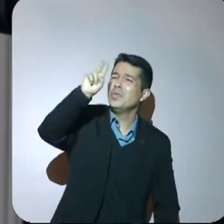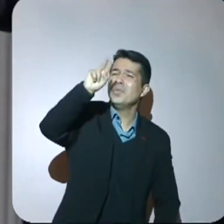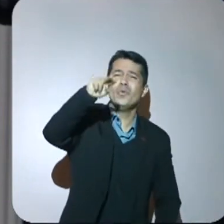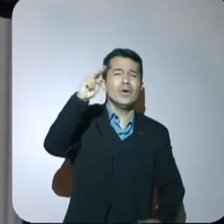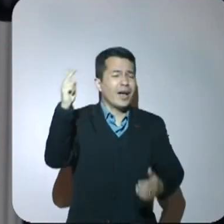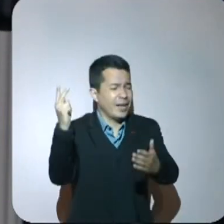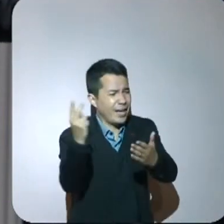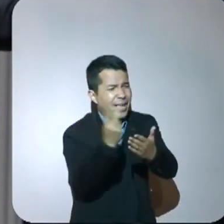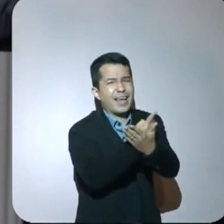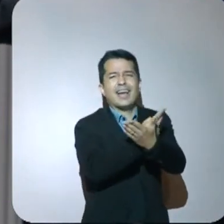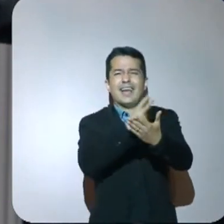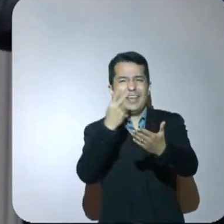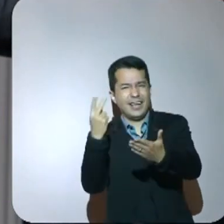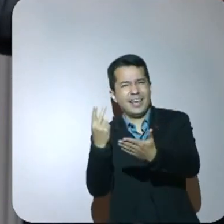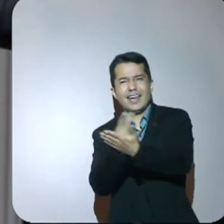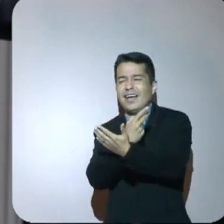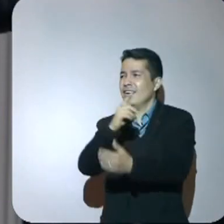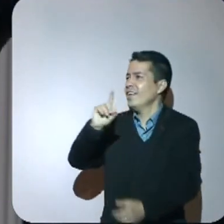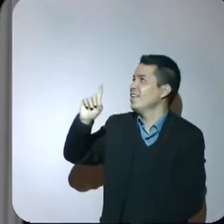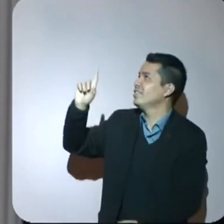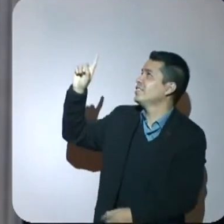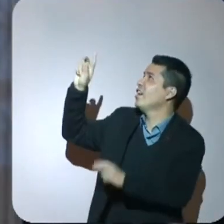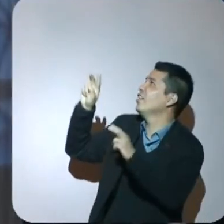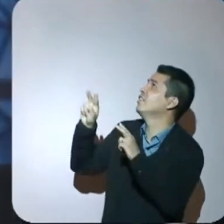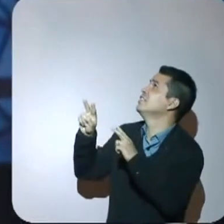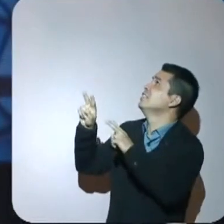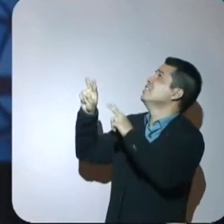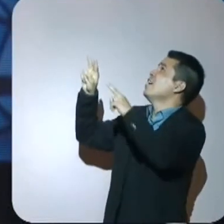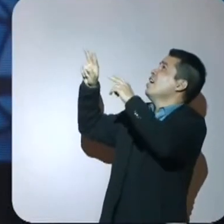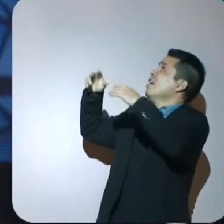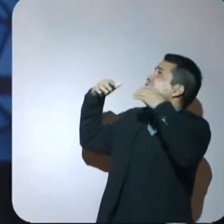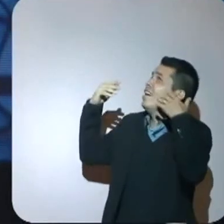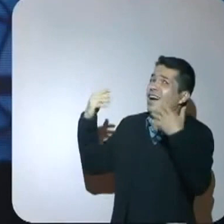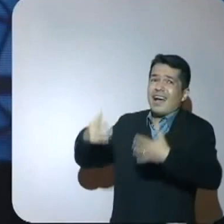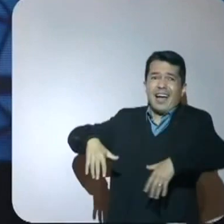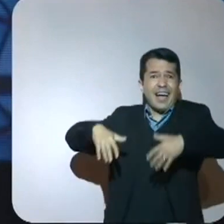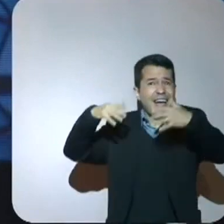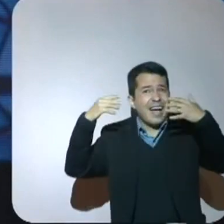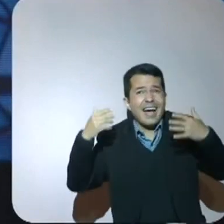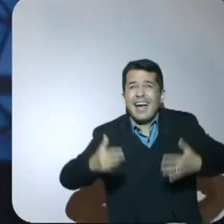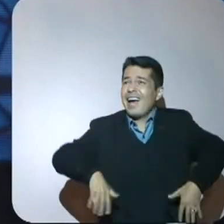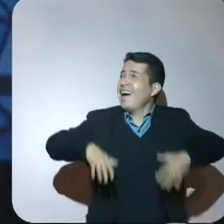falharás. Tremendo Deus, assim tu